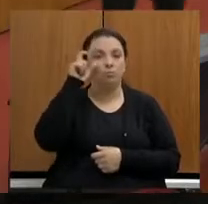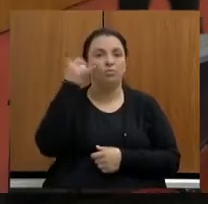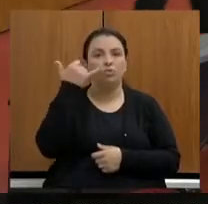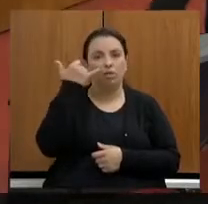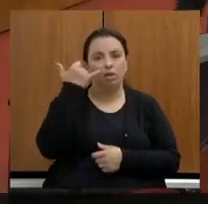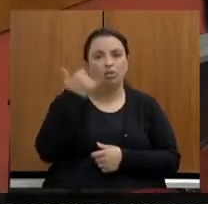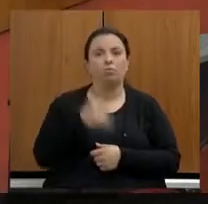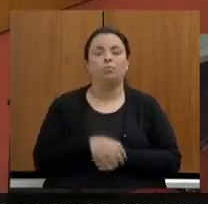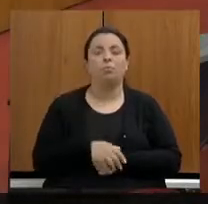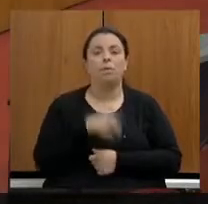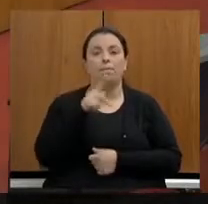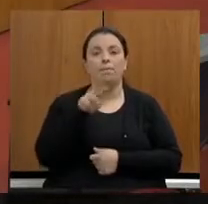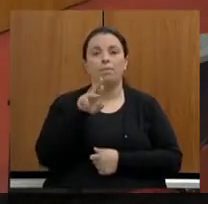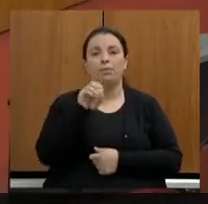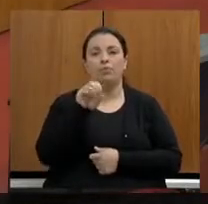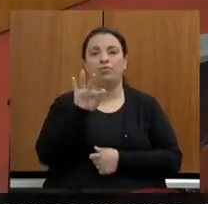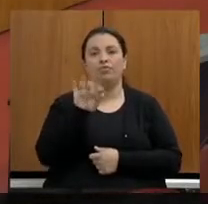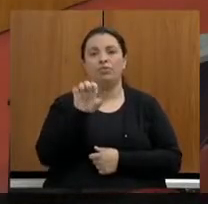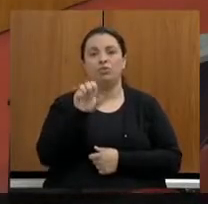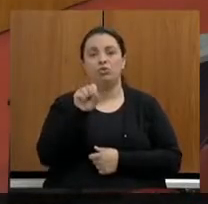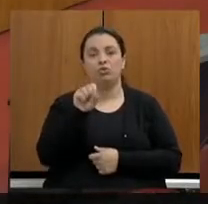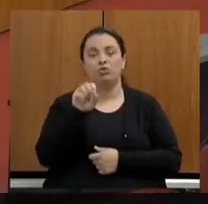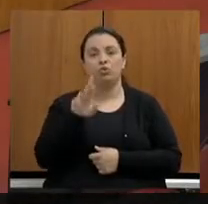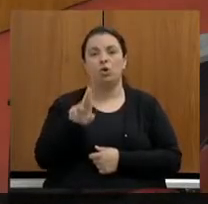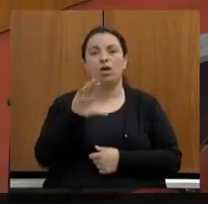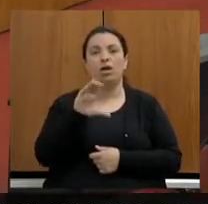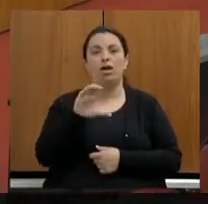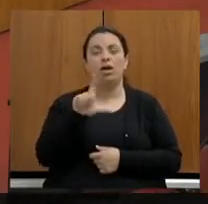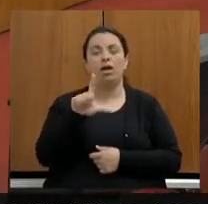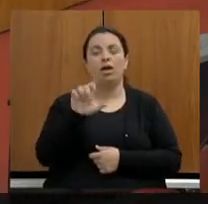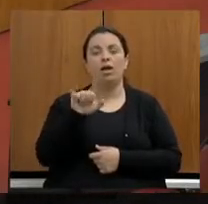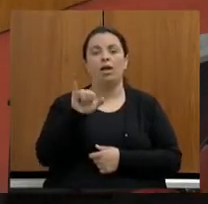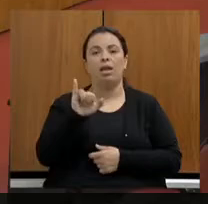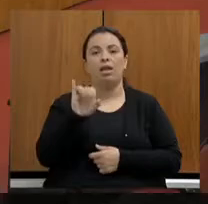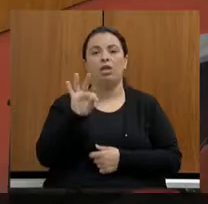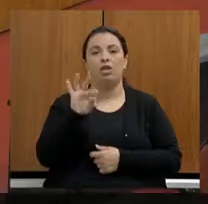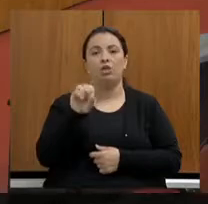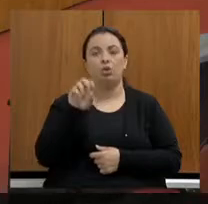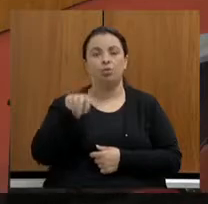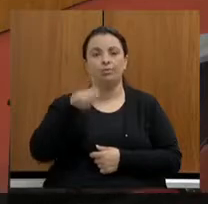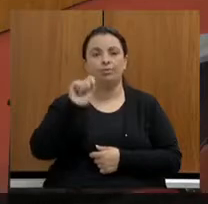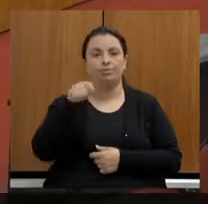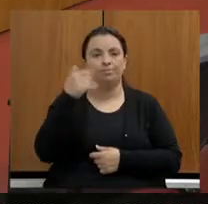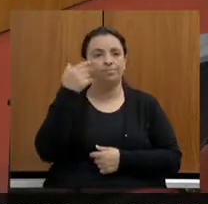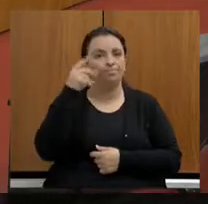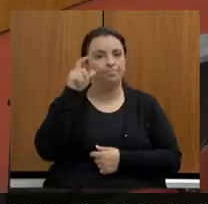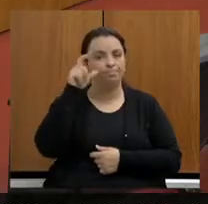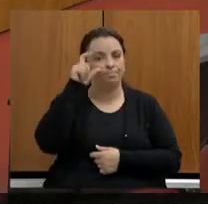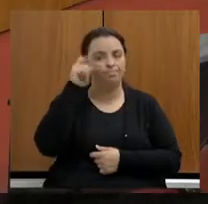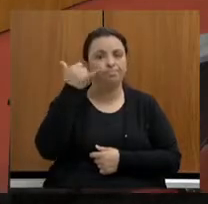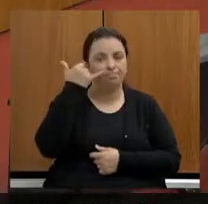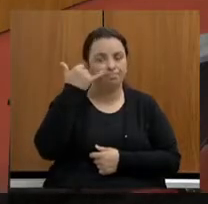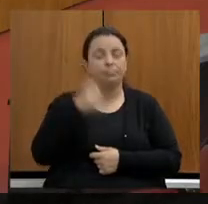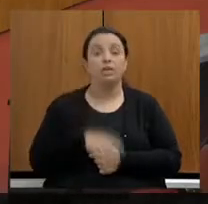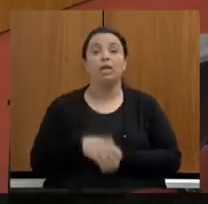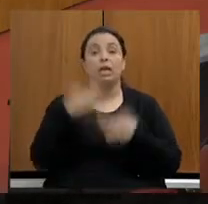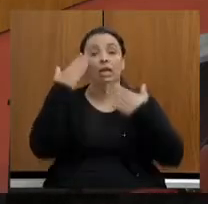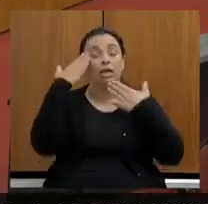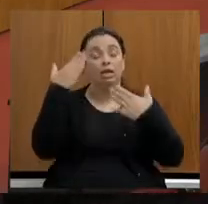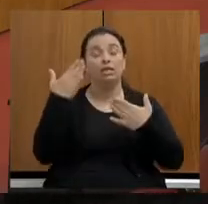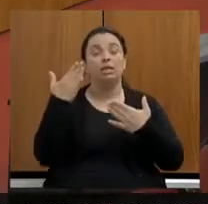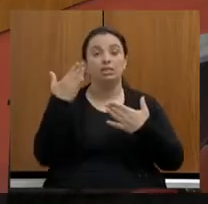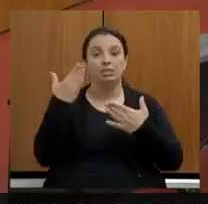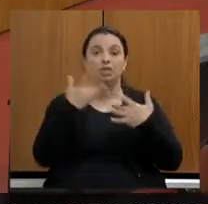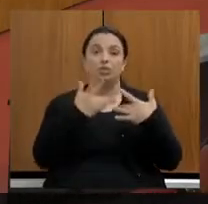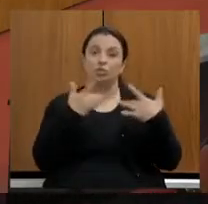E aí a agradecer a gentileza aqui da